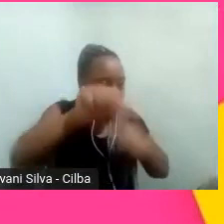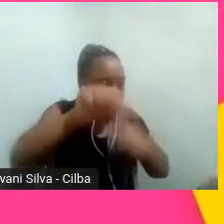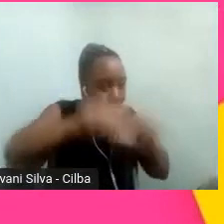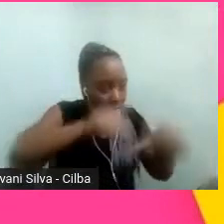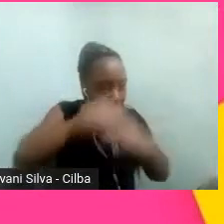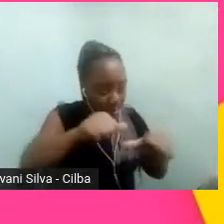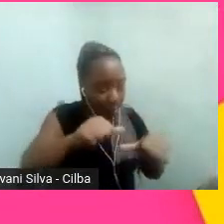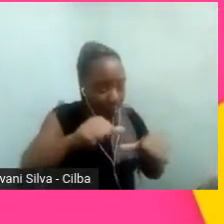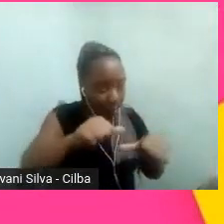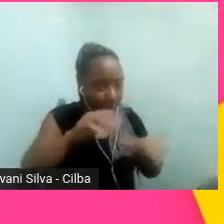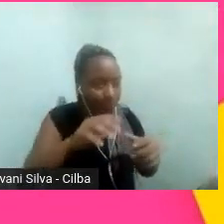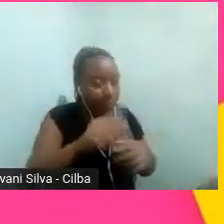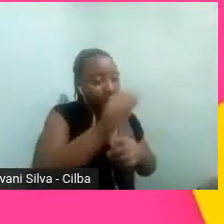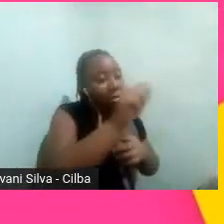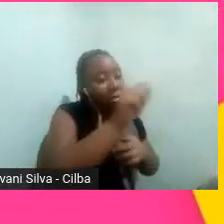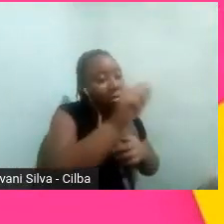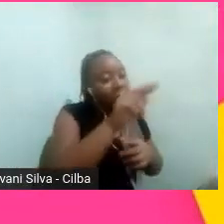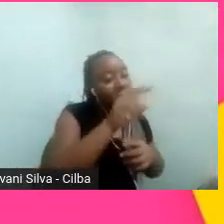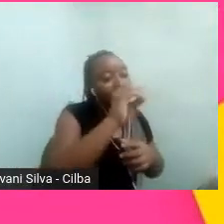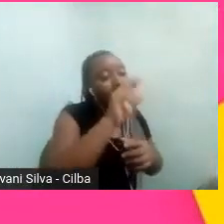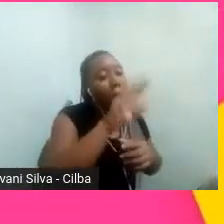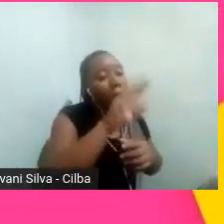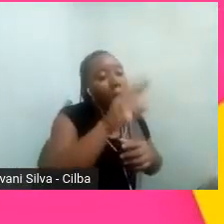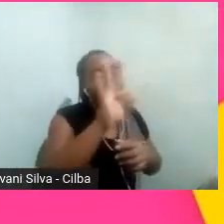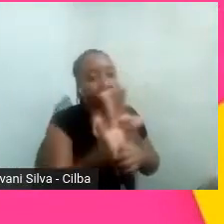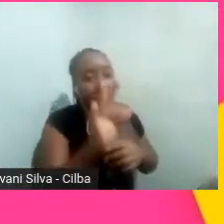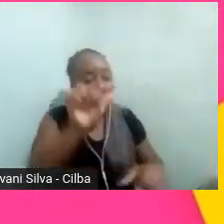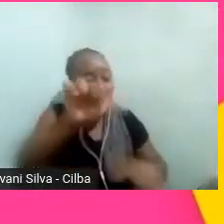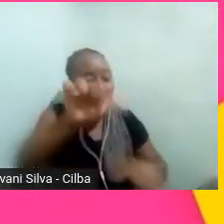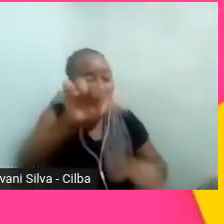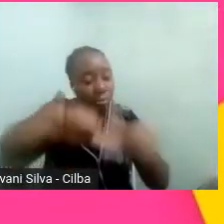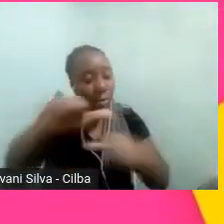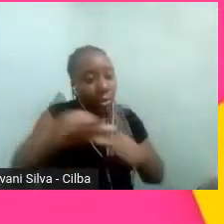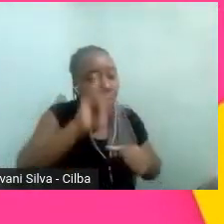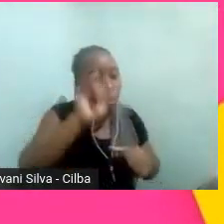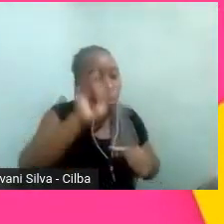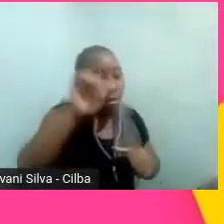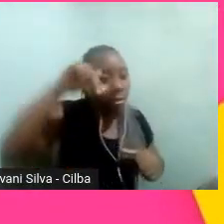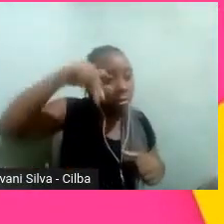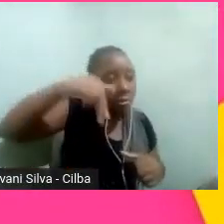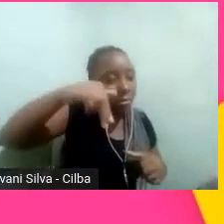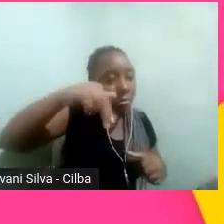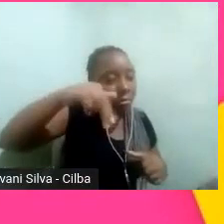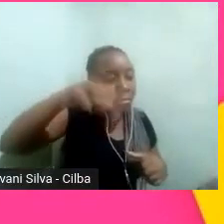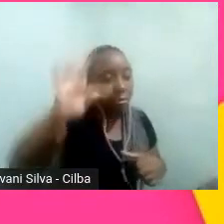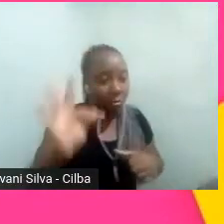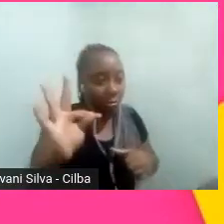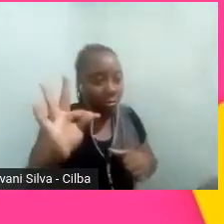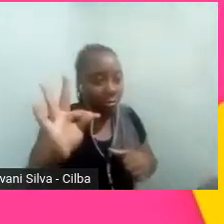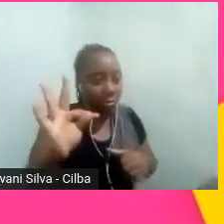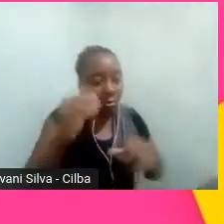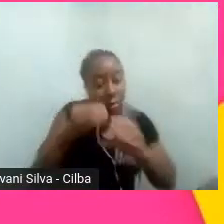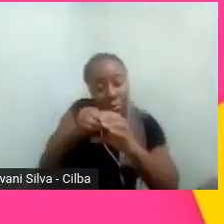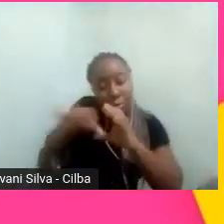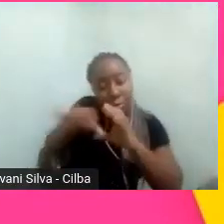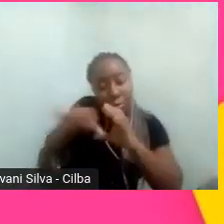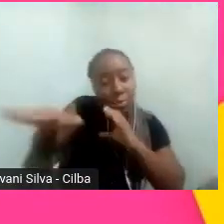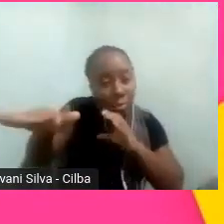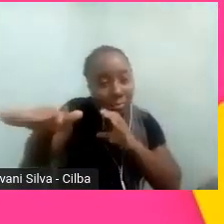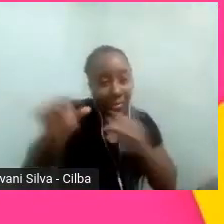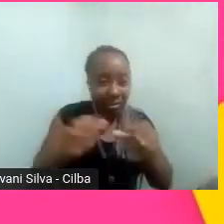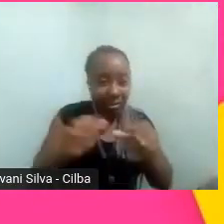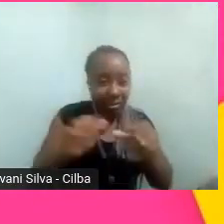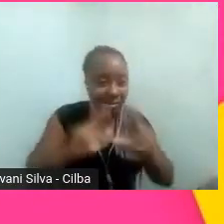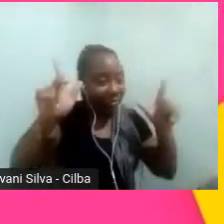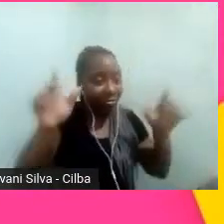de output para input. No caso, é saída, então é output. Pronto,